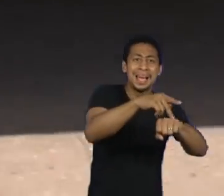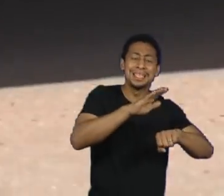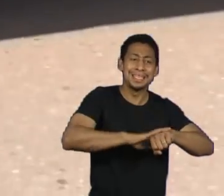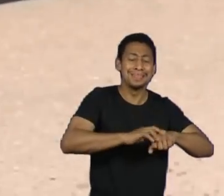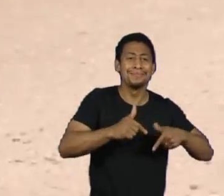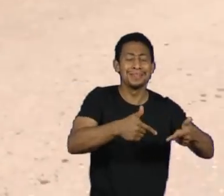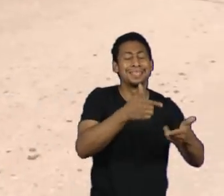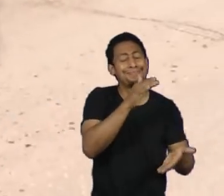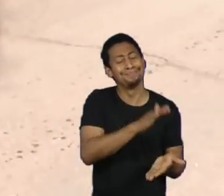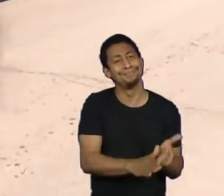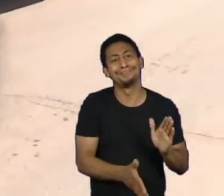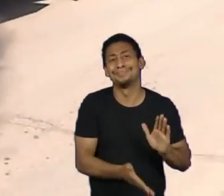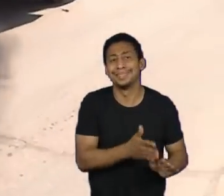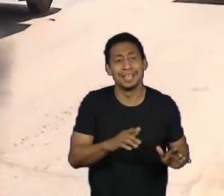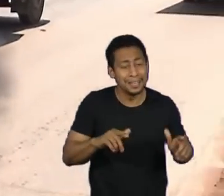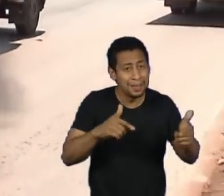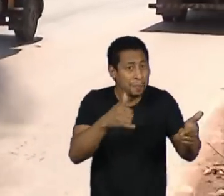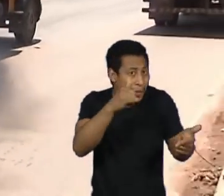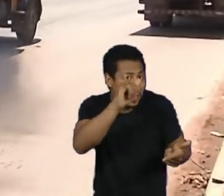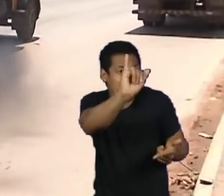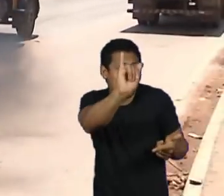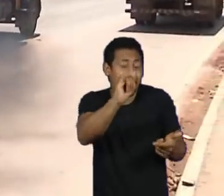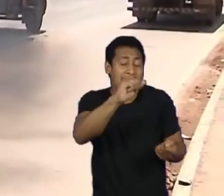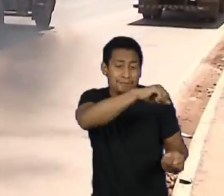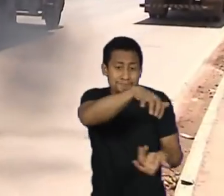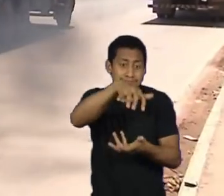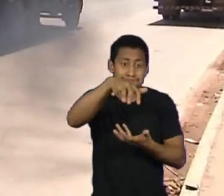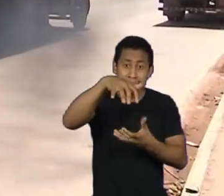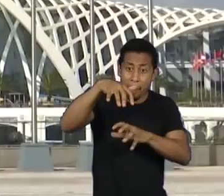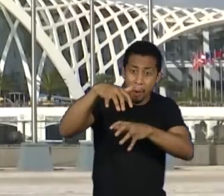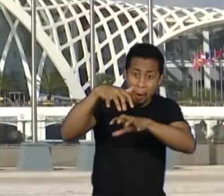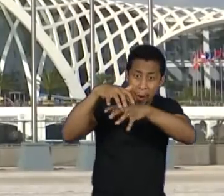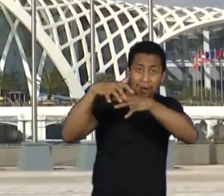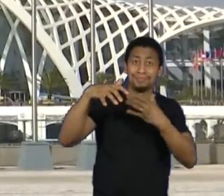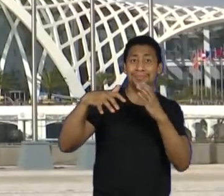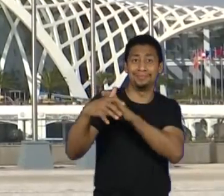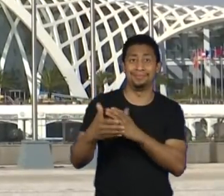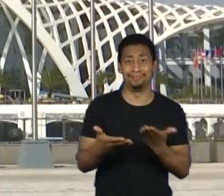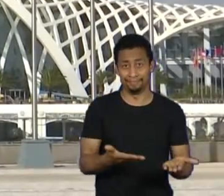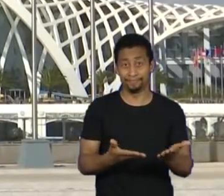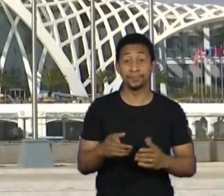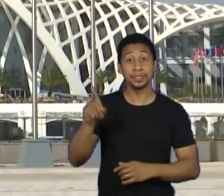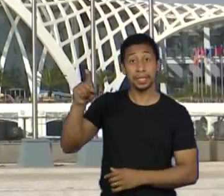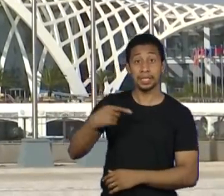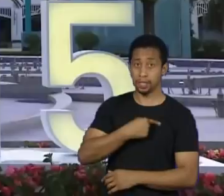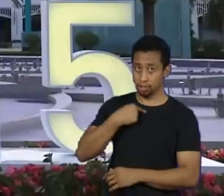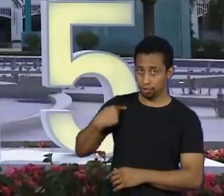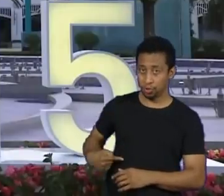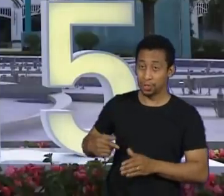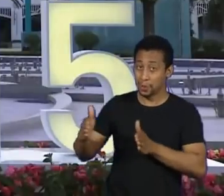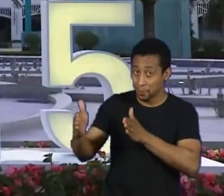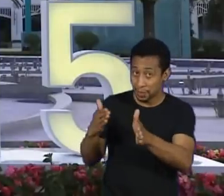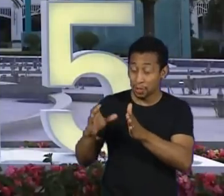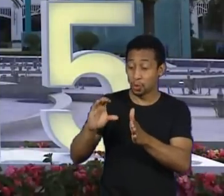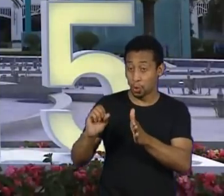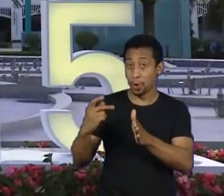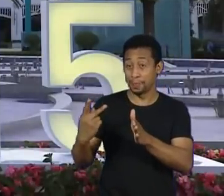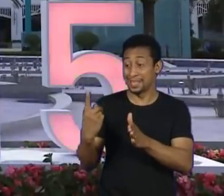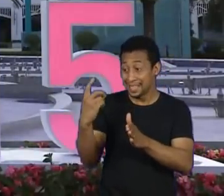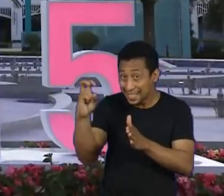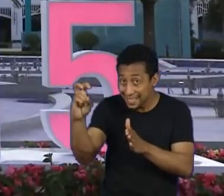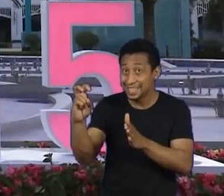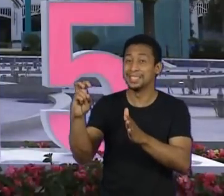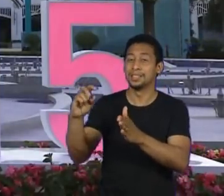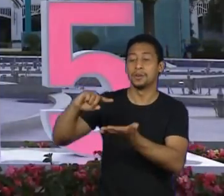o suficiente para impedir o aquecimento da Terra. Na China, durante a COP15, Conferência das